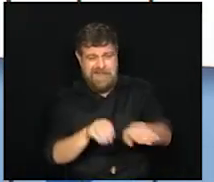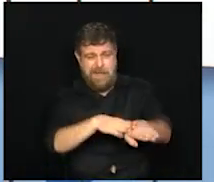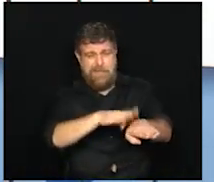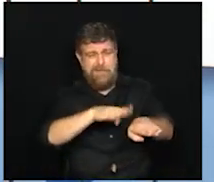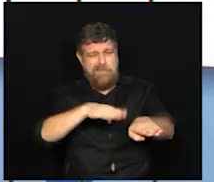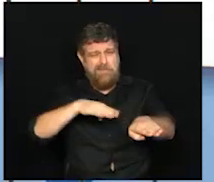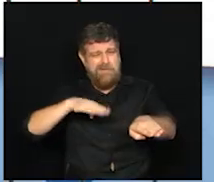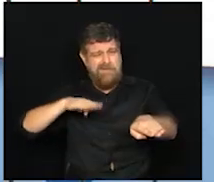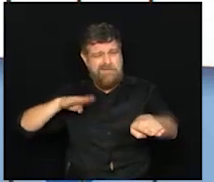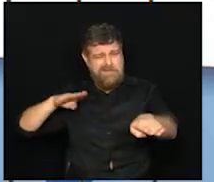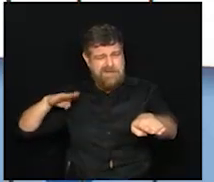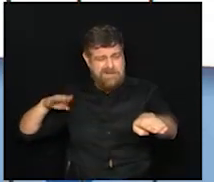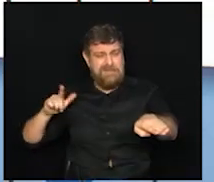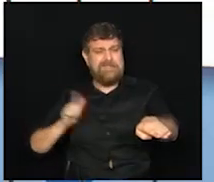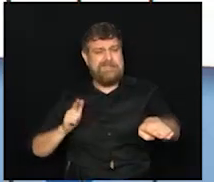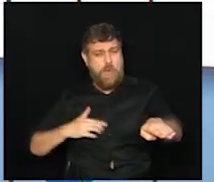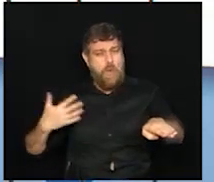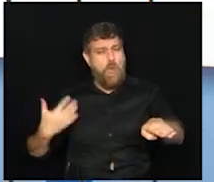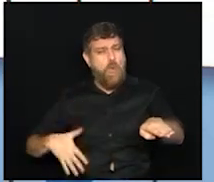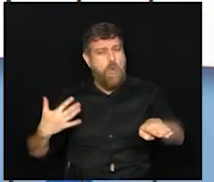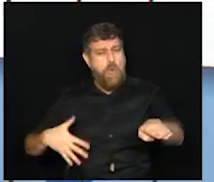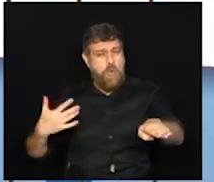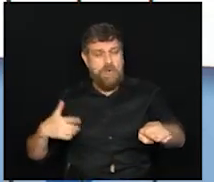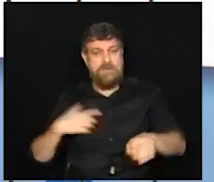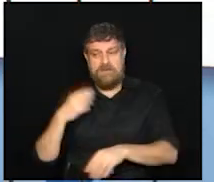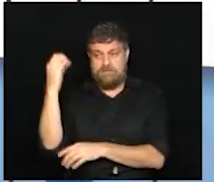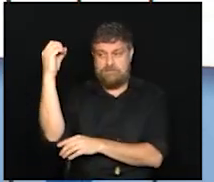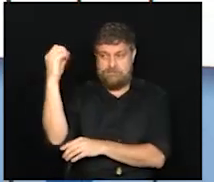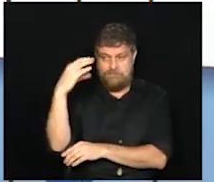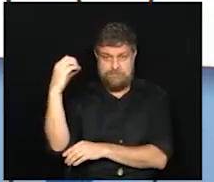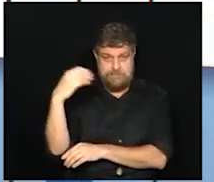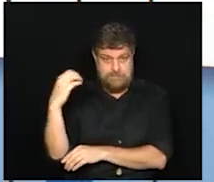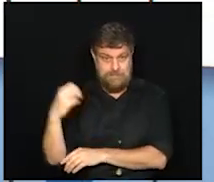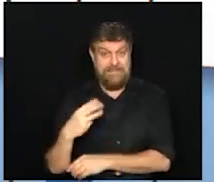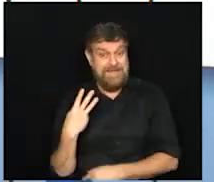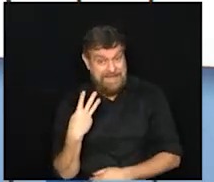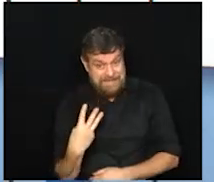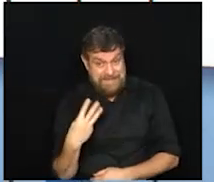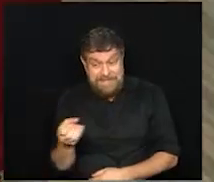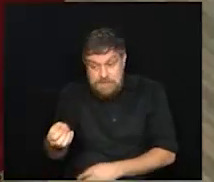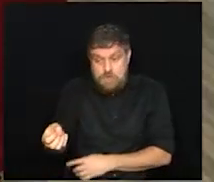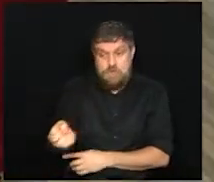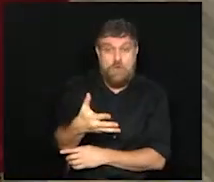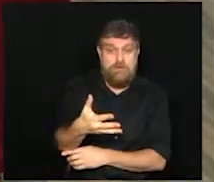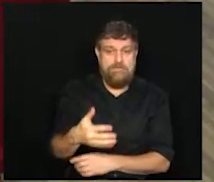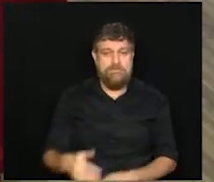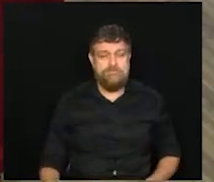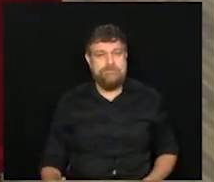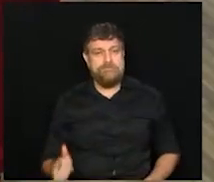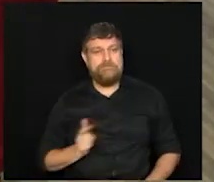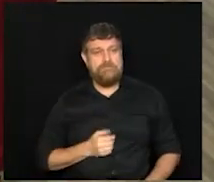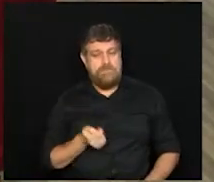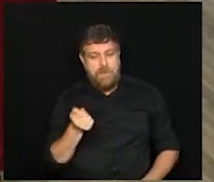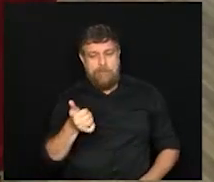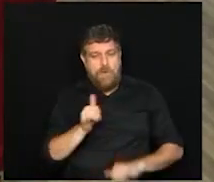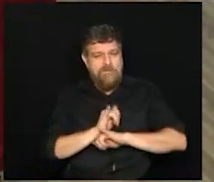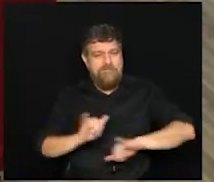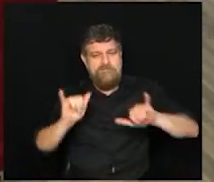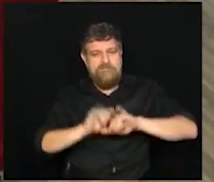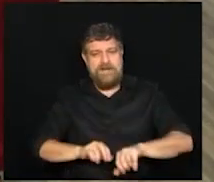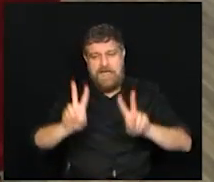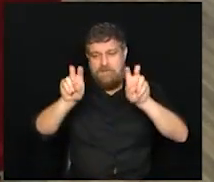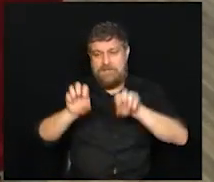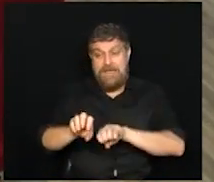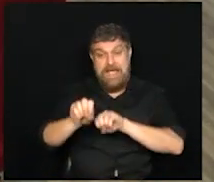intenso tráfego de veículos e por isso a instalação desses 3 novos semáforos. Vamos falar um pouco sobre educação